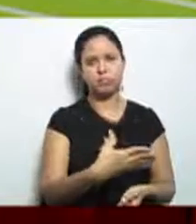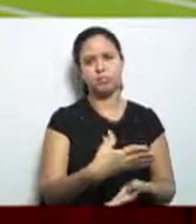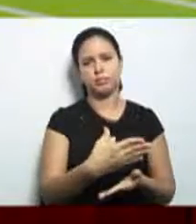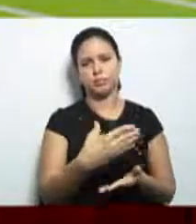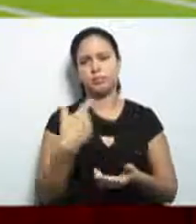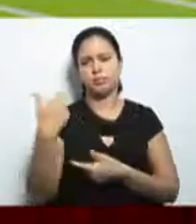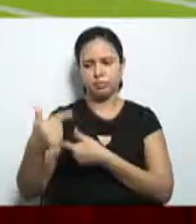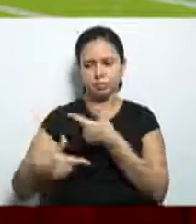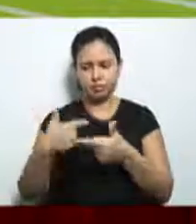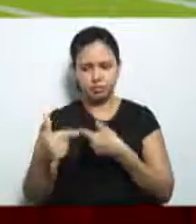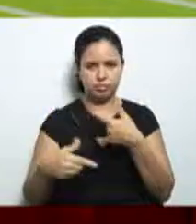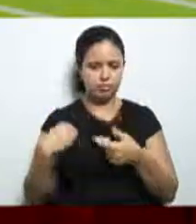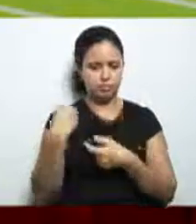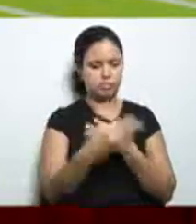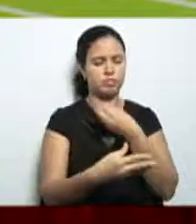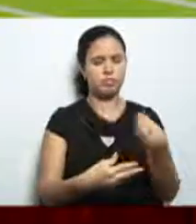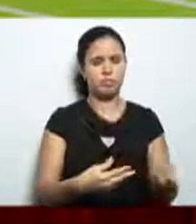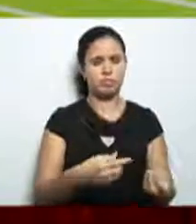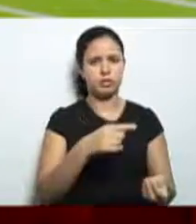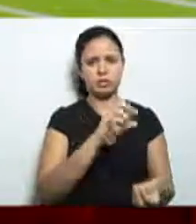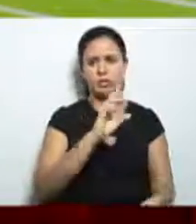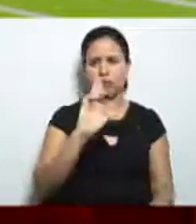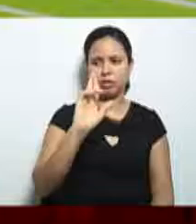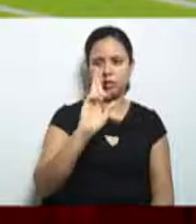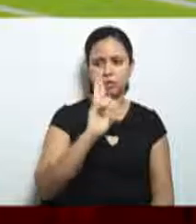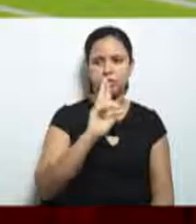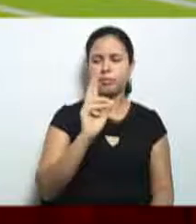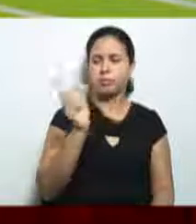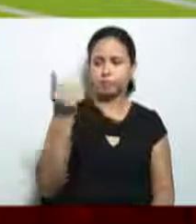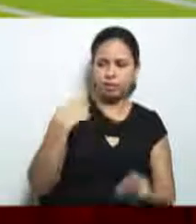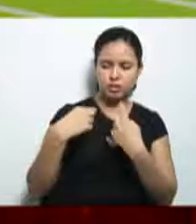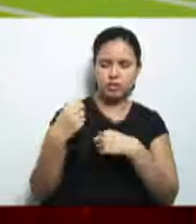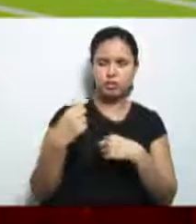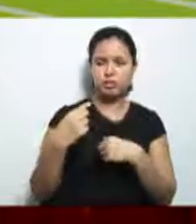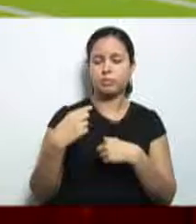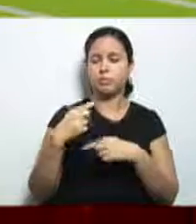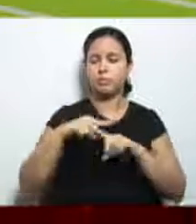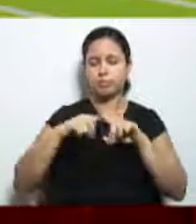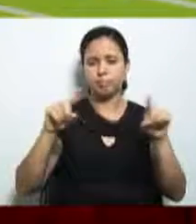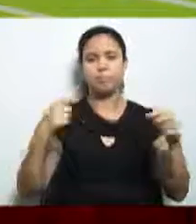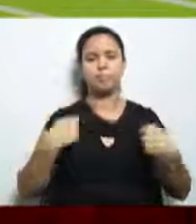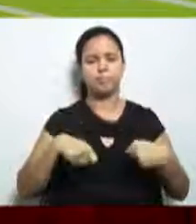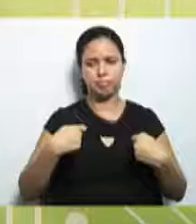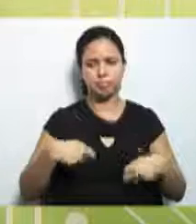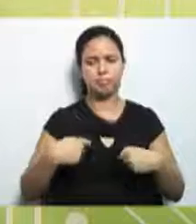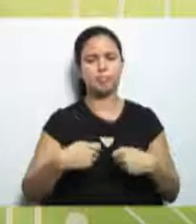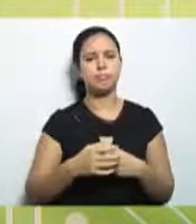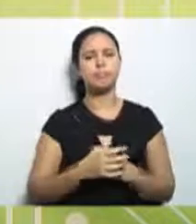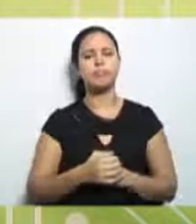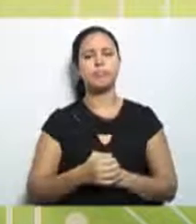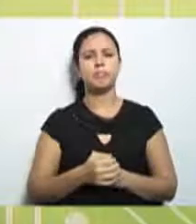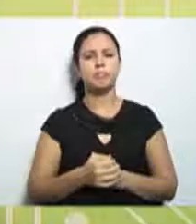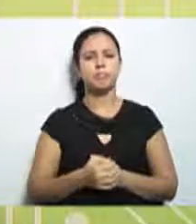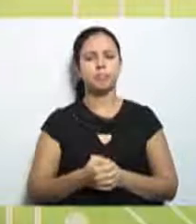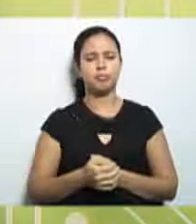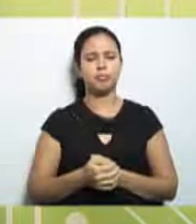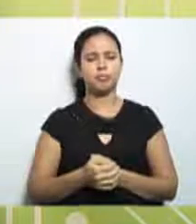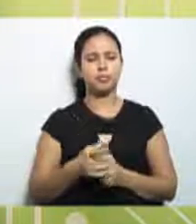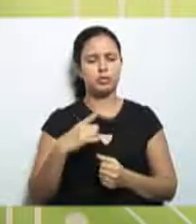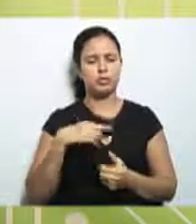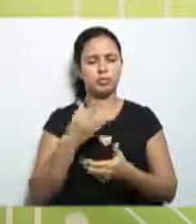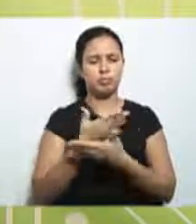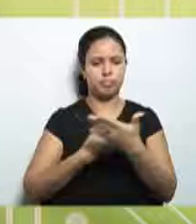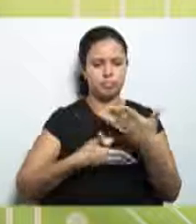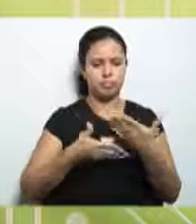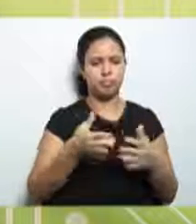eu trabalho para ele. Ele não é meu dono, mas eu dependo dele porque ele que é o dono dessa terra. Exatamente, existia essa